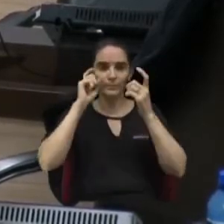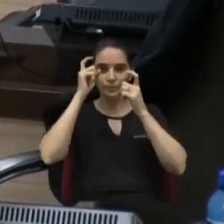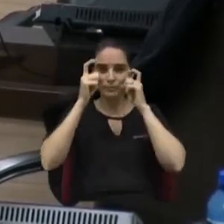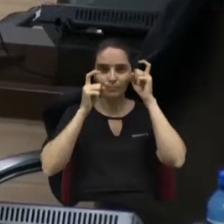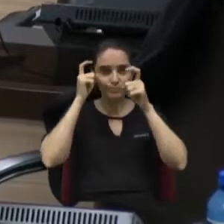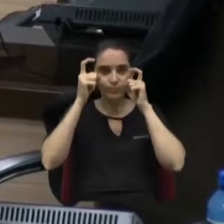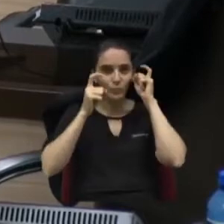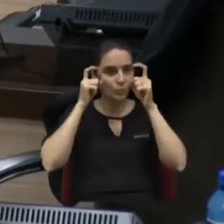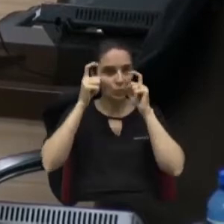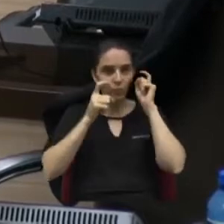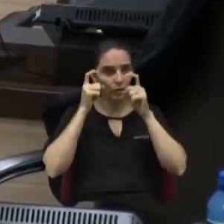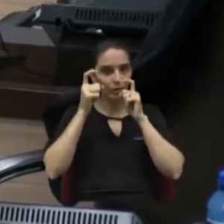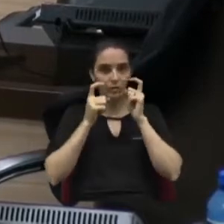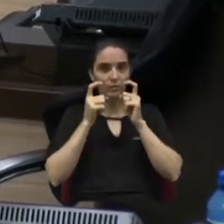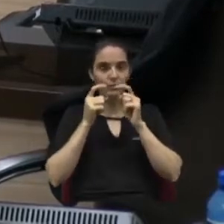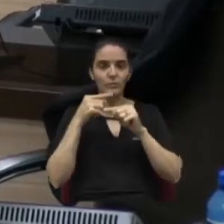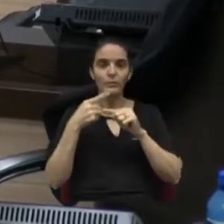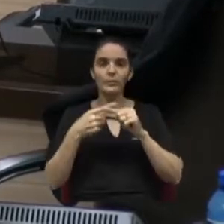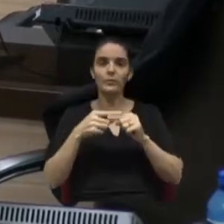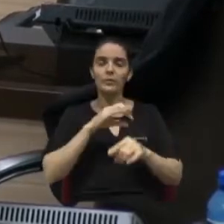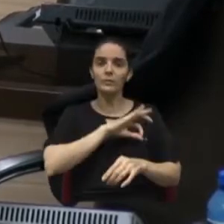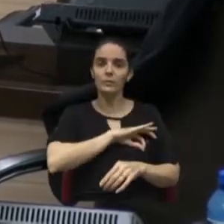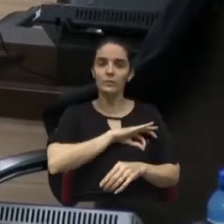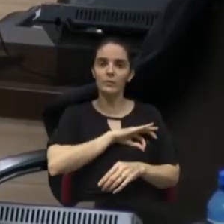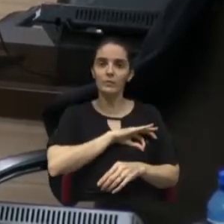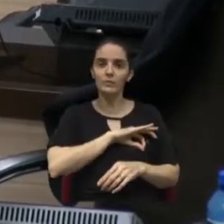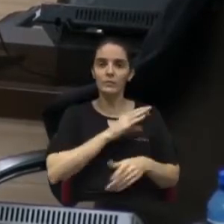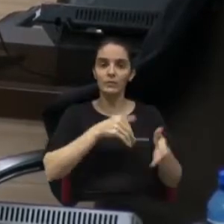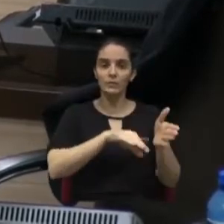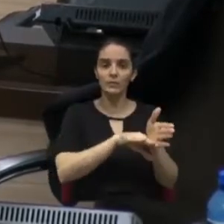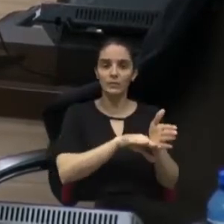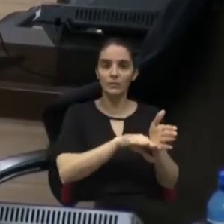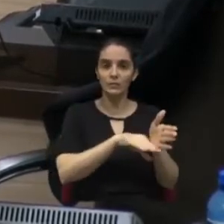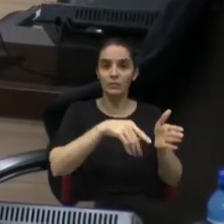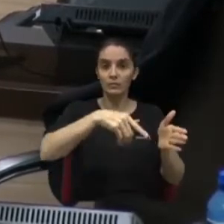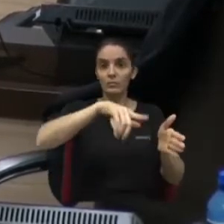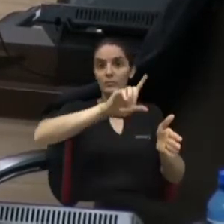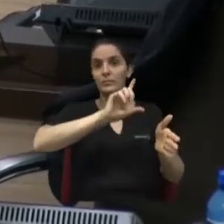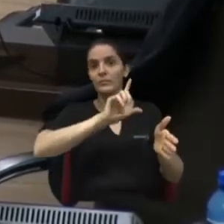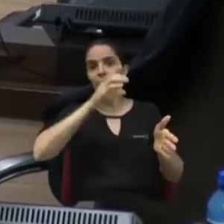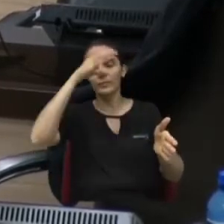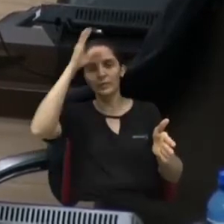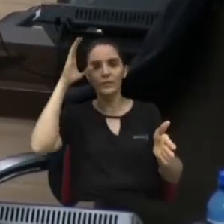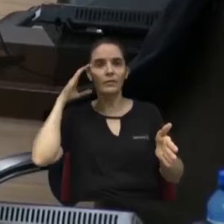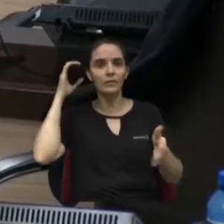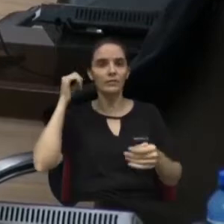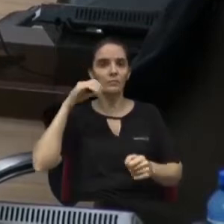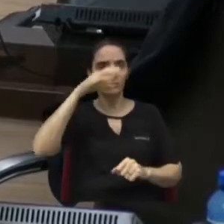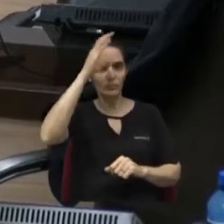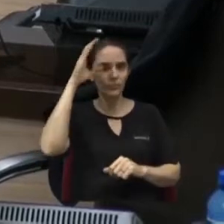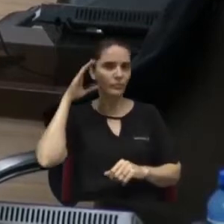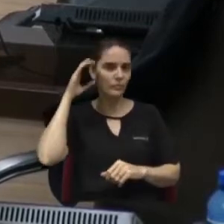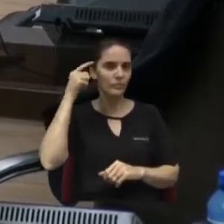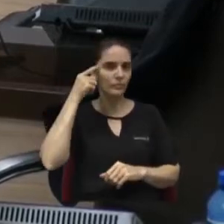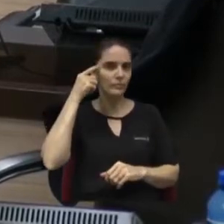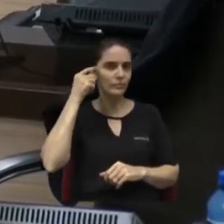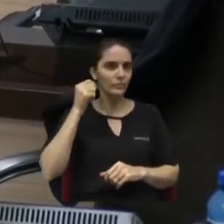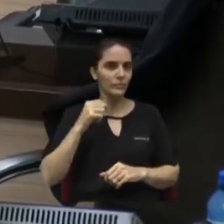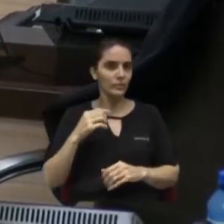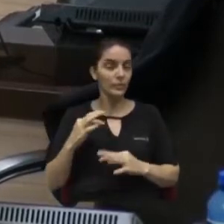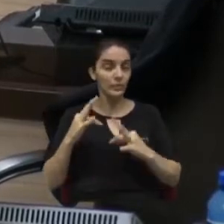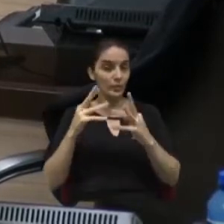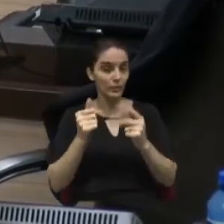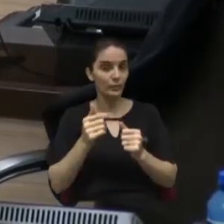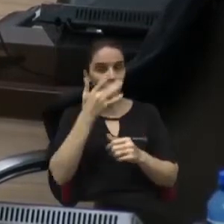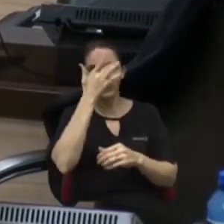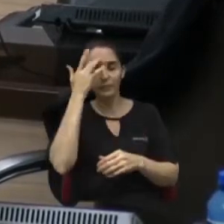fator, porque a polícia realmente chegou antes de mim no local. Daí eu pensei, será que todos teriam a mesma sorte que eu tive, de